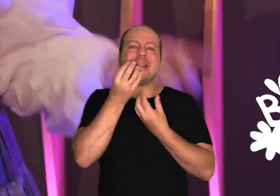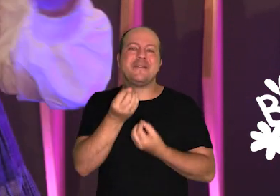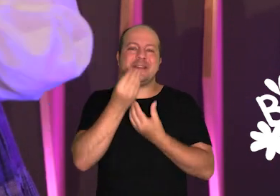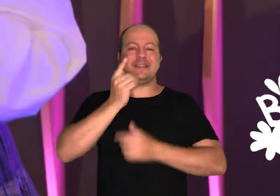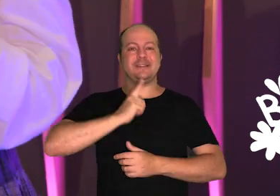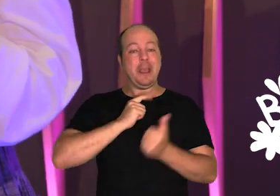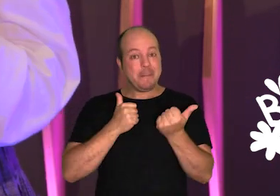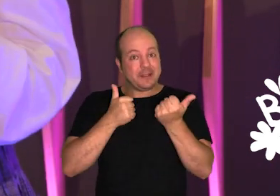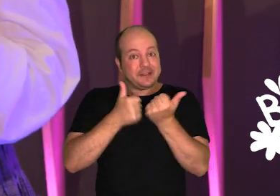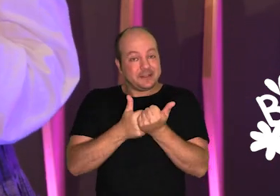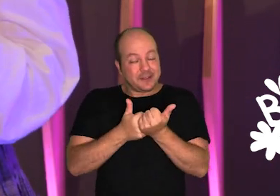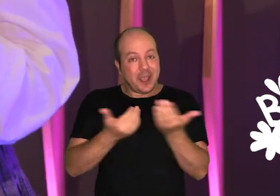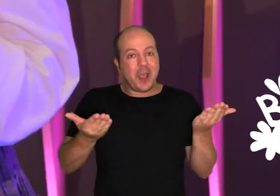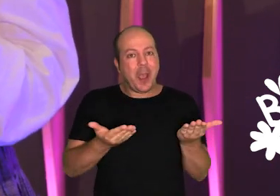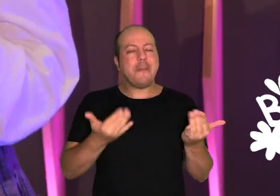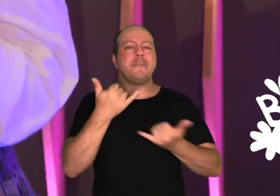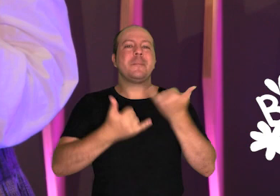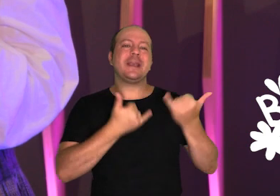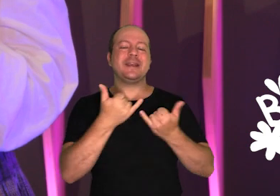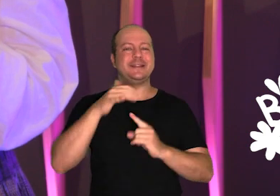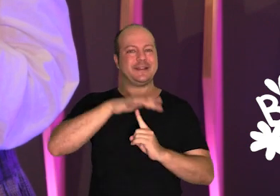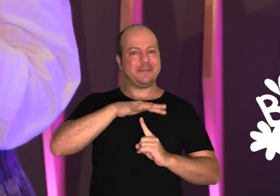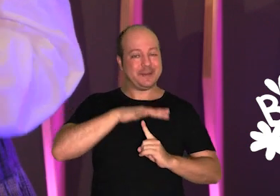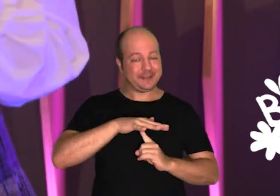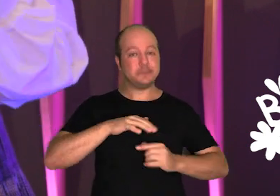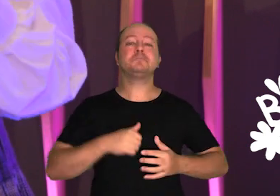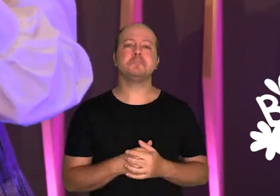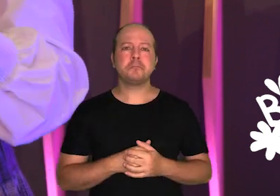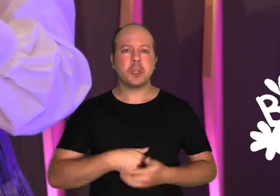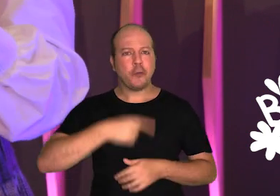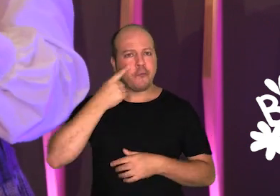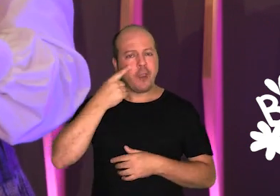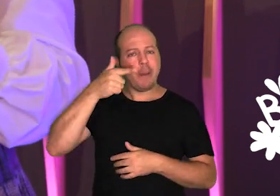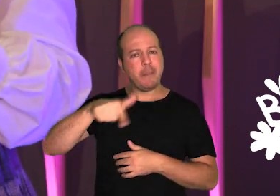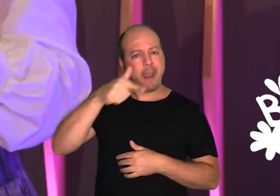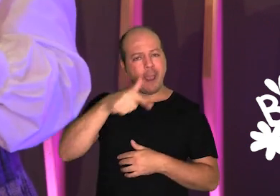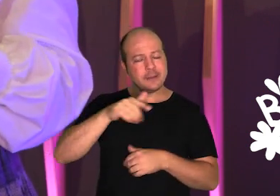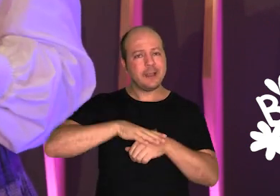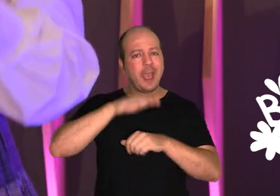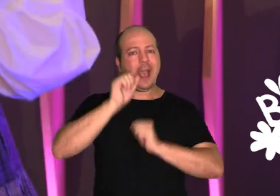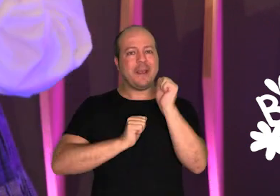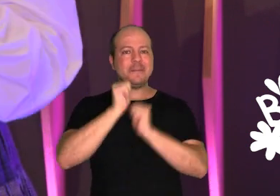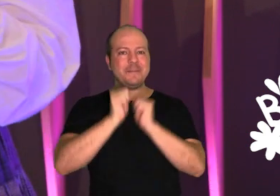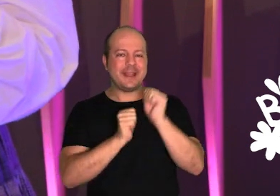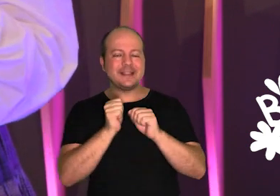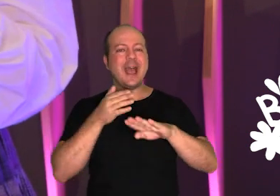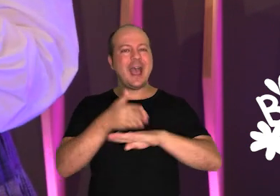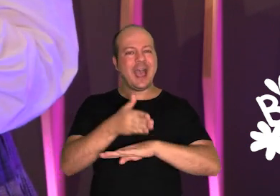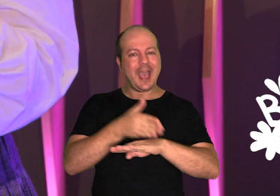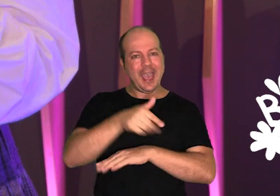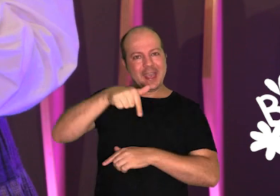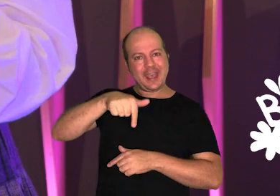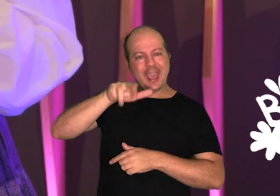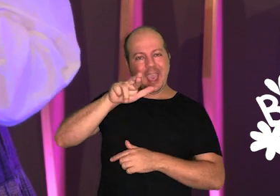Benefícios, patrocinadora desta edição do Brincando na Praça. Para conferir mais sobre a atuação da empresa, é só você acessar o